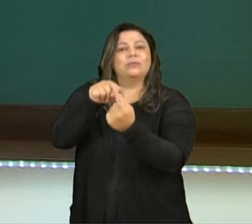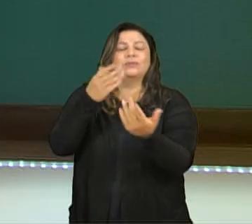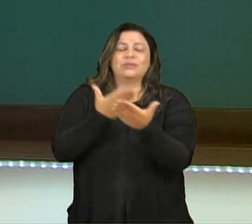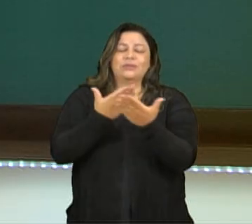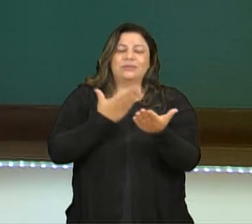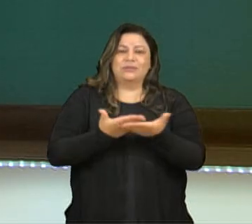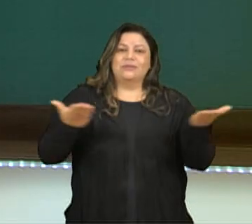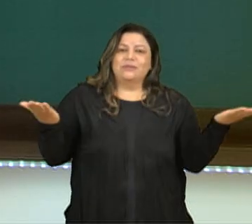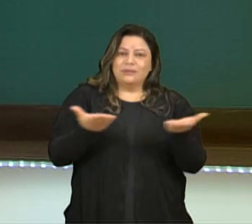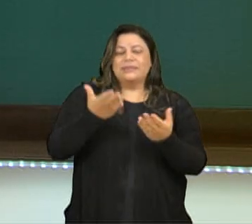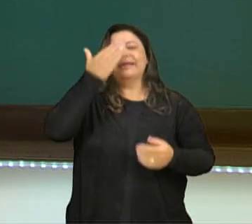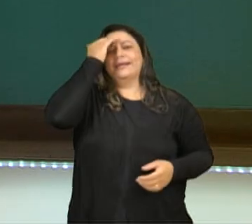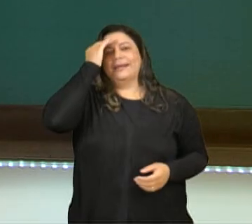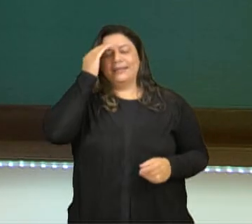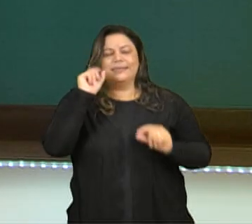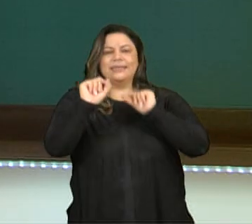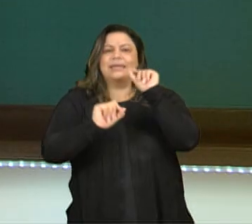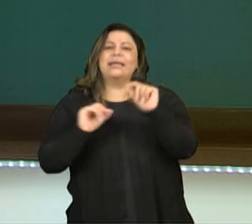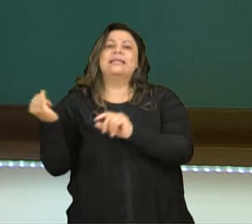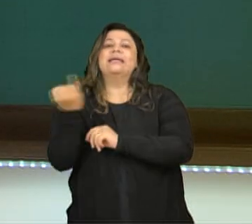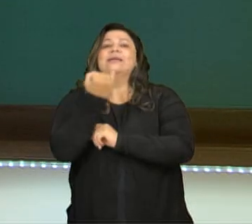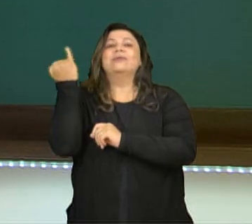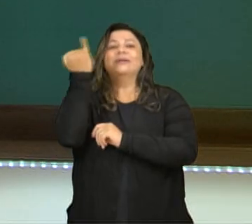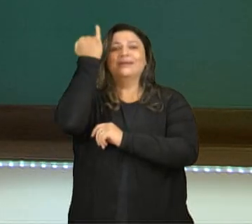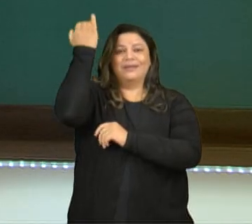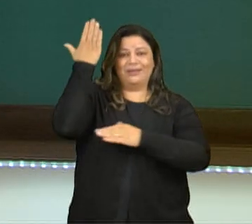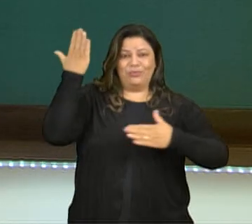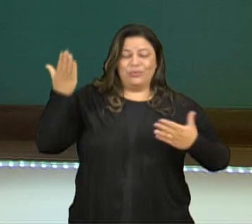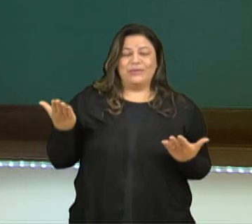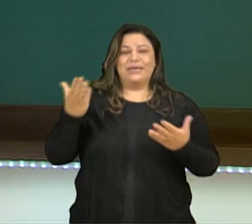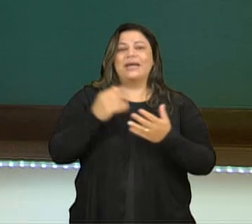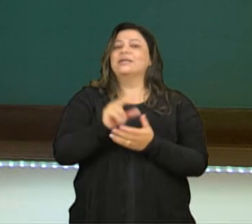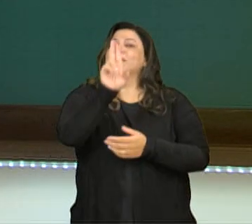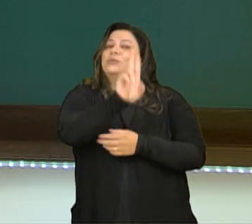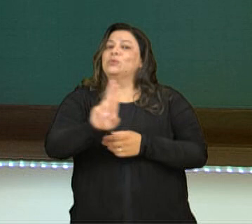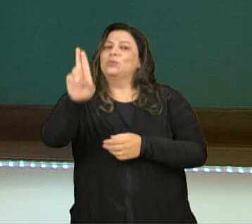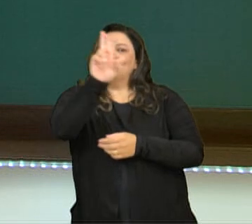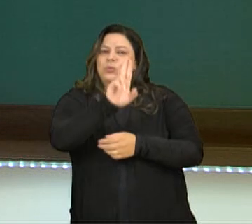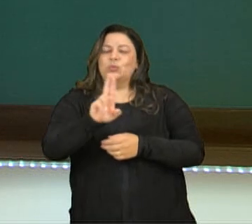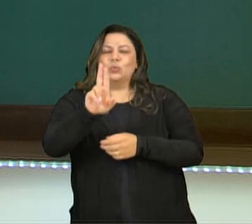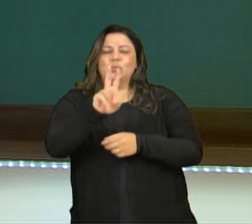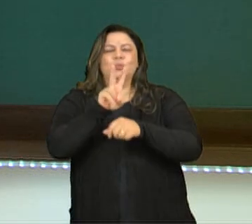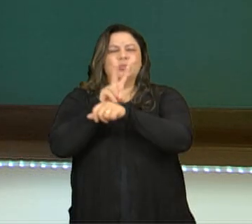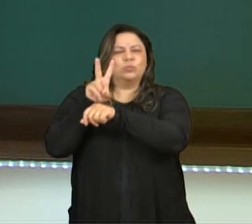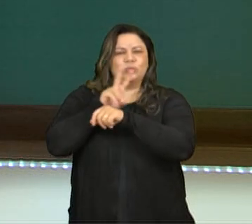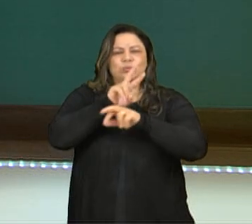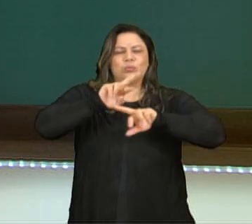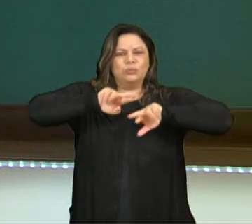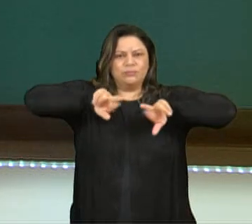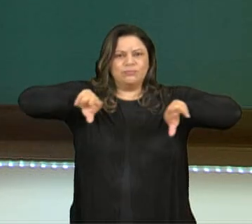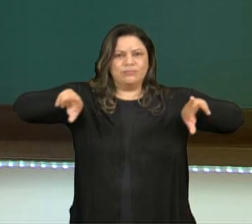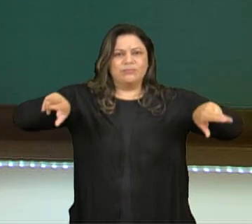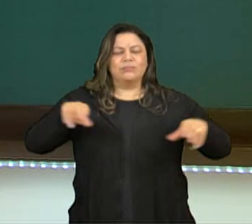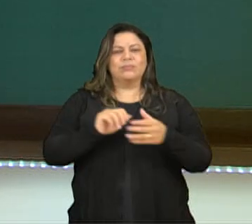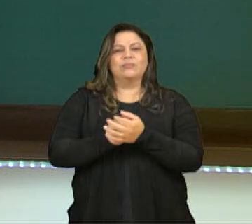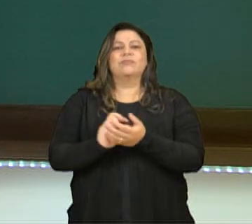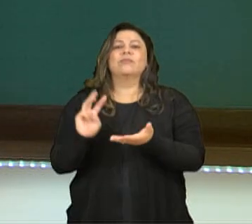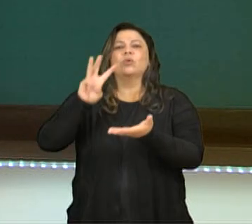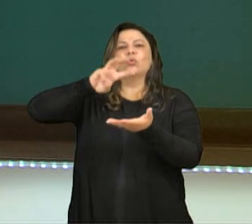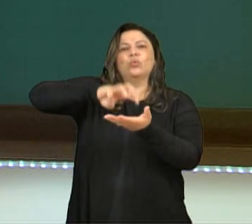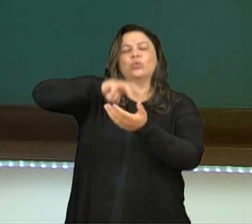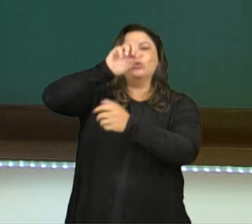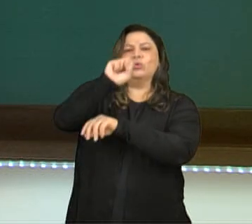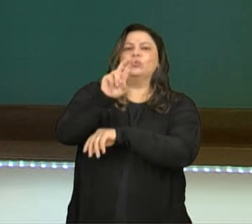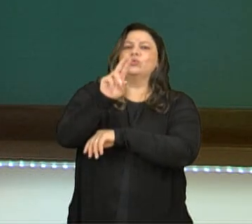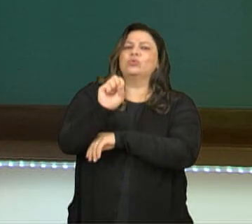é compreender a importância do uso sustentável dos recursos naturais. Essa